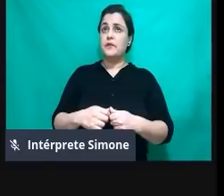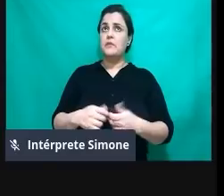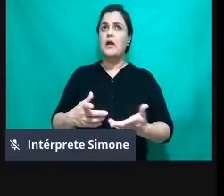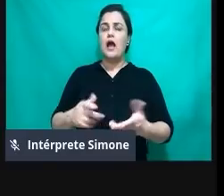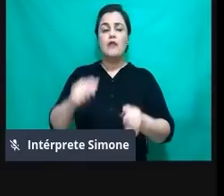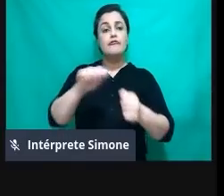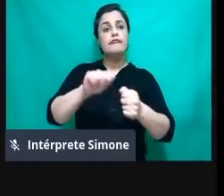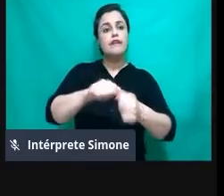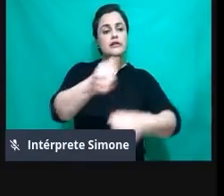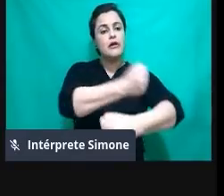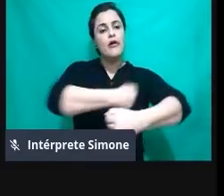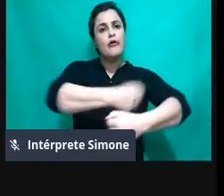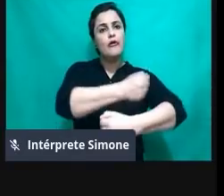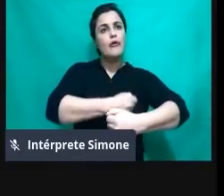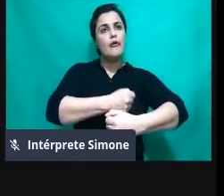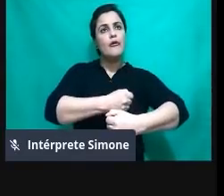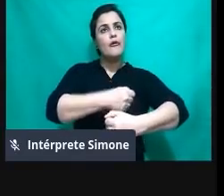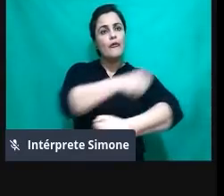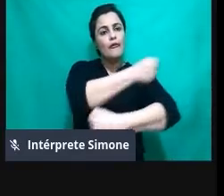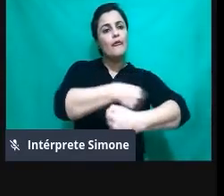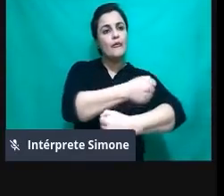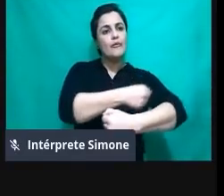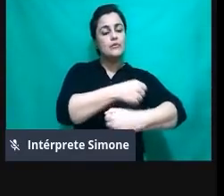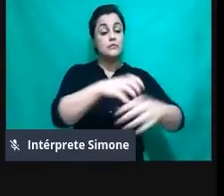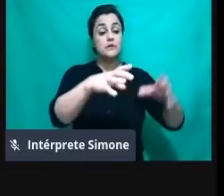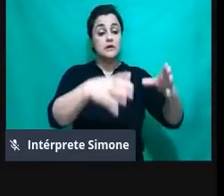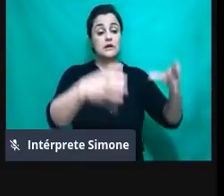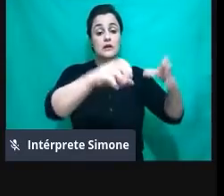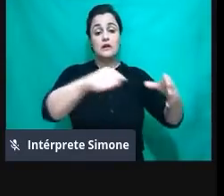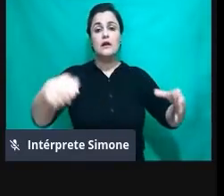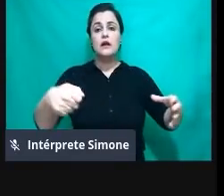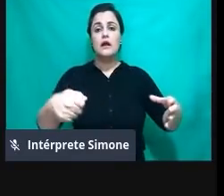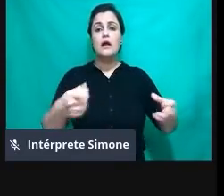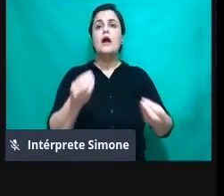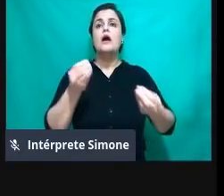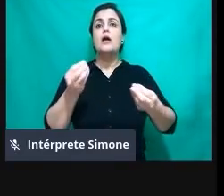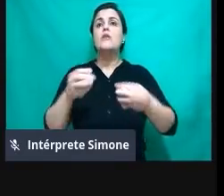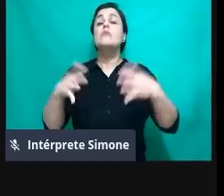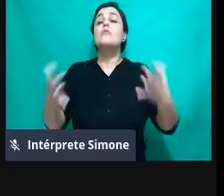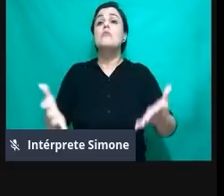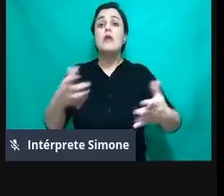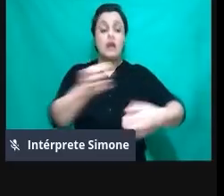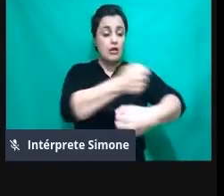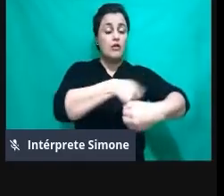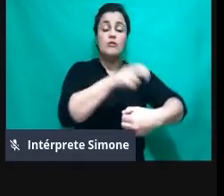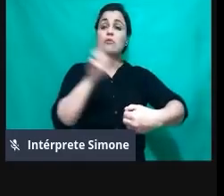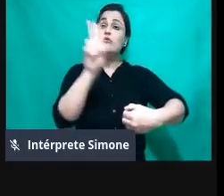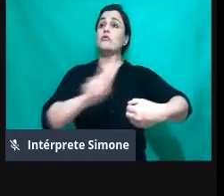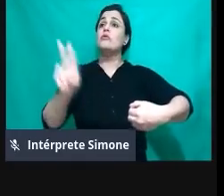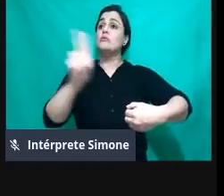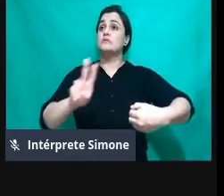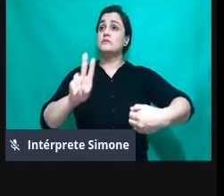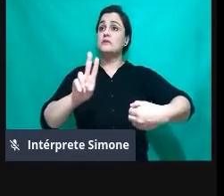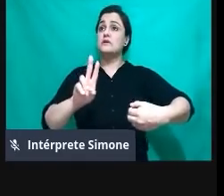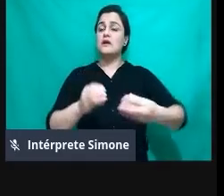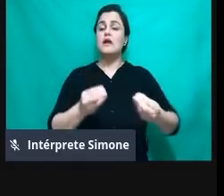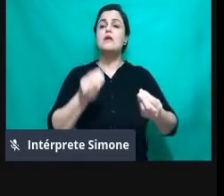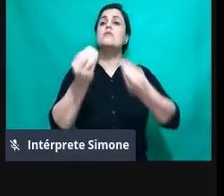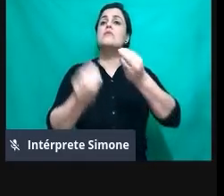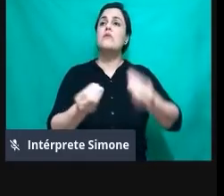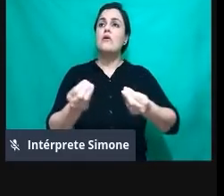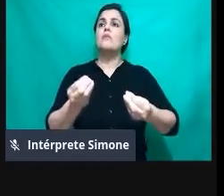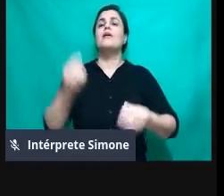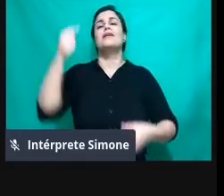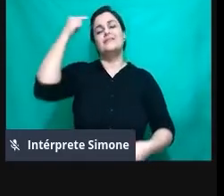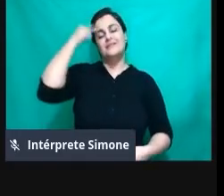Qual a panela adequada para preparar aquele alimento, né? Isso é um pensamento espacial, né? Então, eu